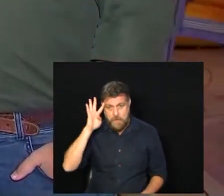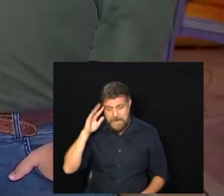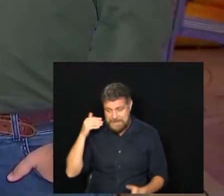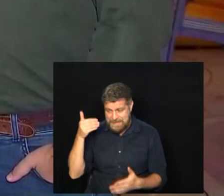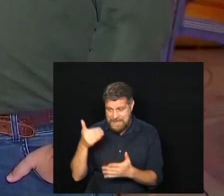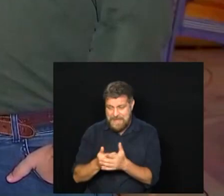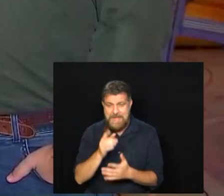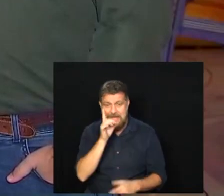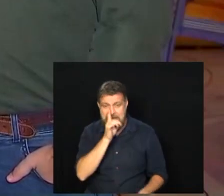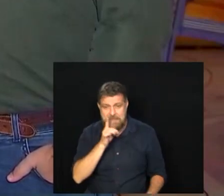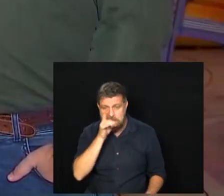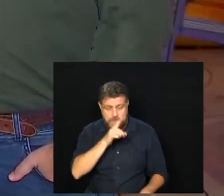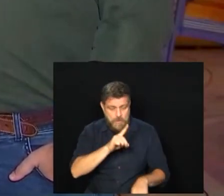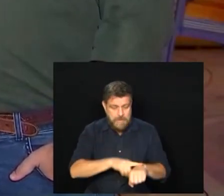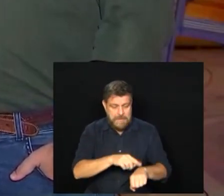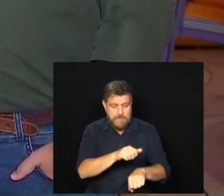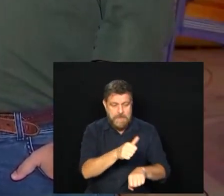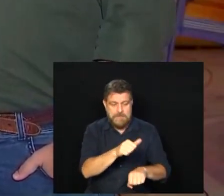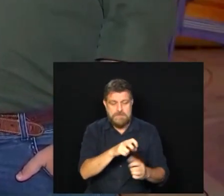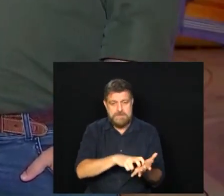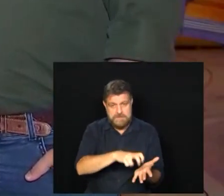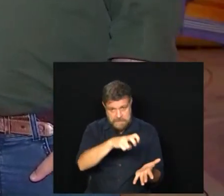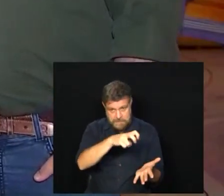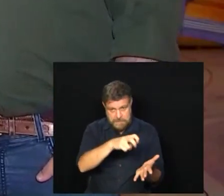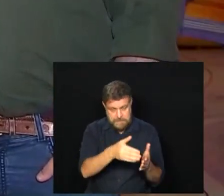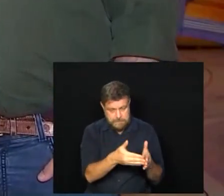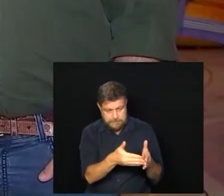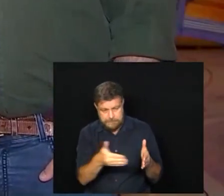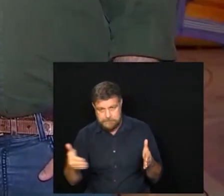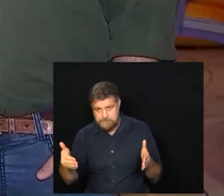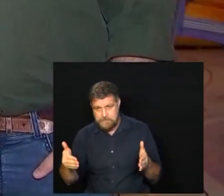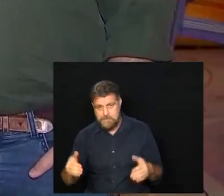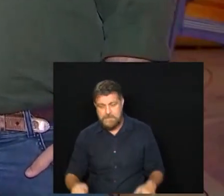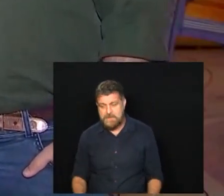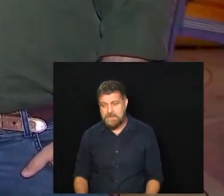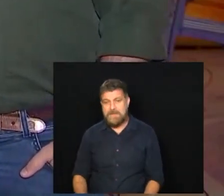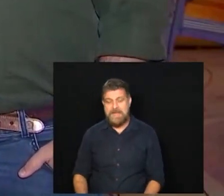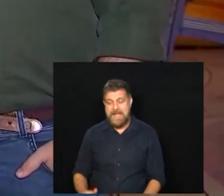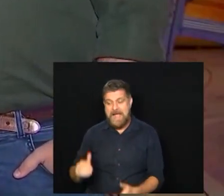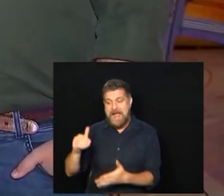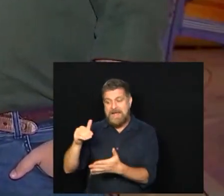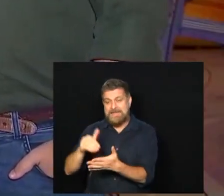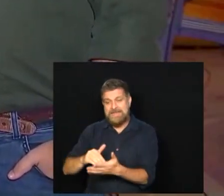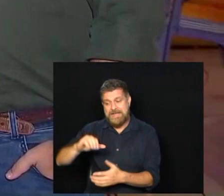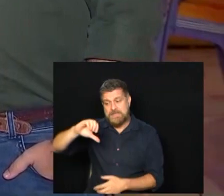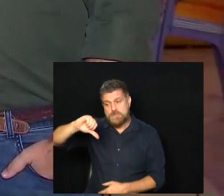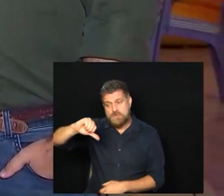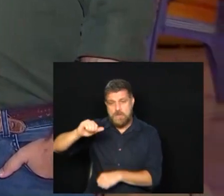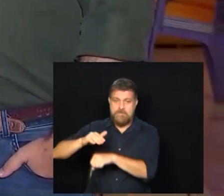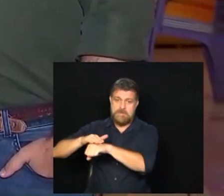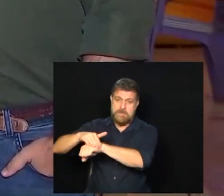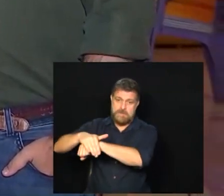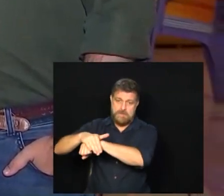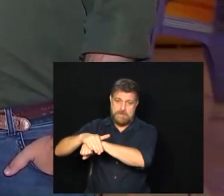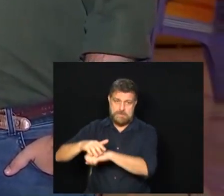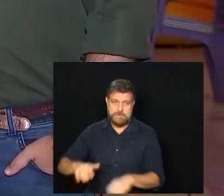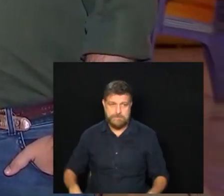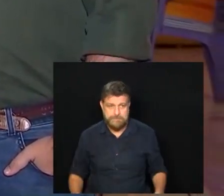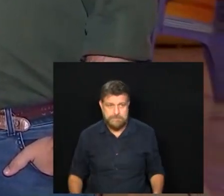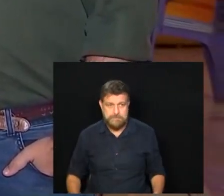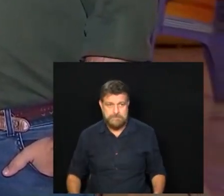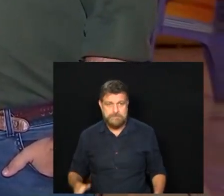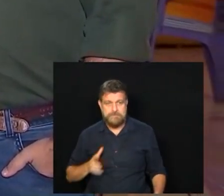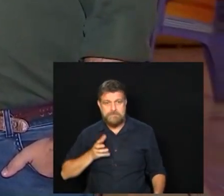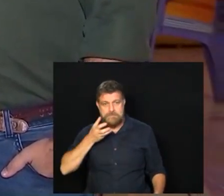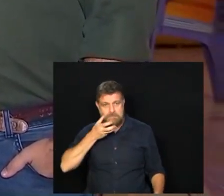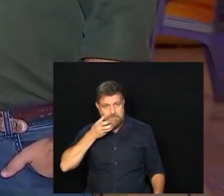funcionando o espaço a partir das 11 da manhã e, ao invés de ser até as 22, está até as 21 horas, um pouquinho mais restrito. As